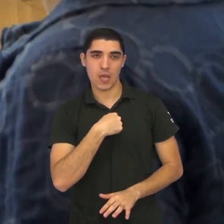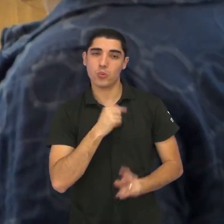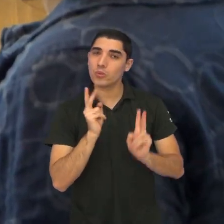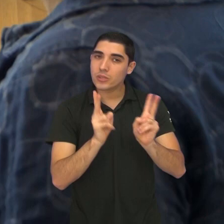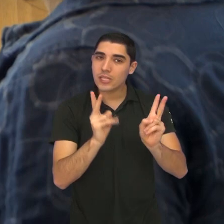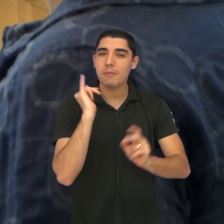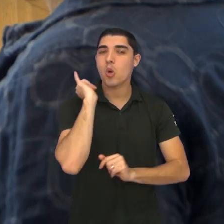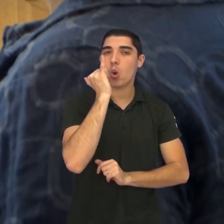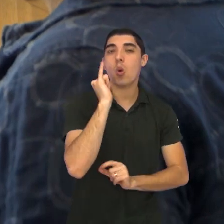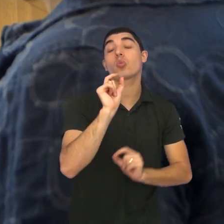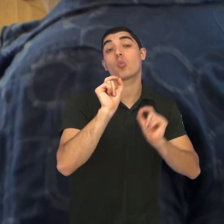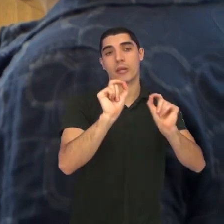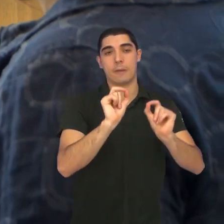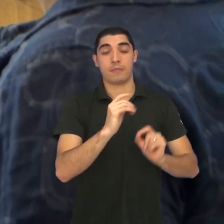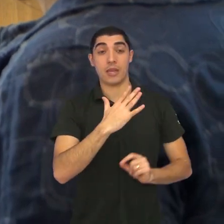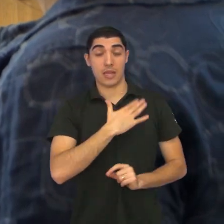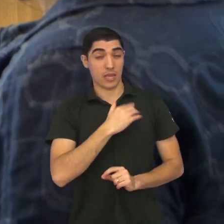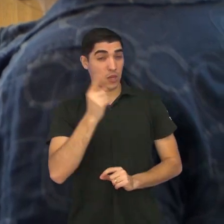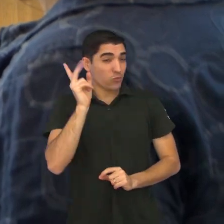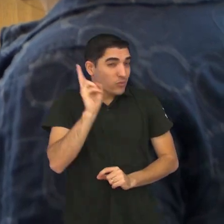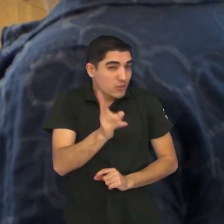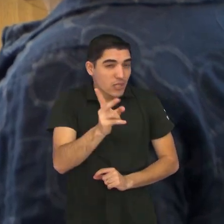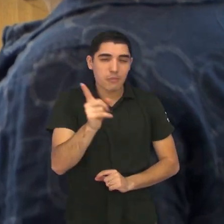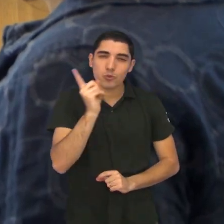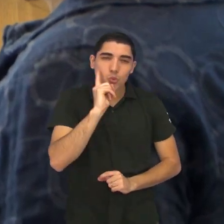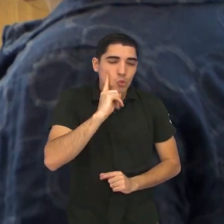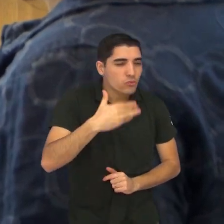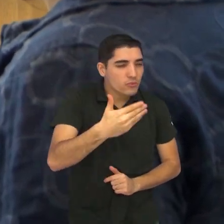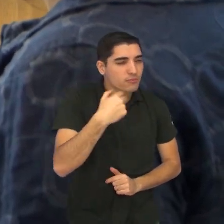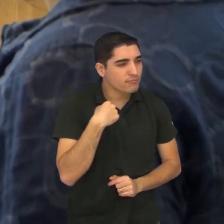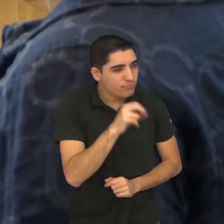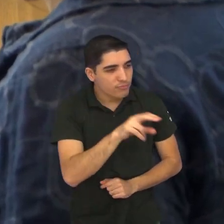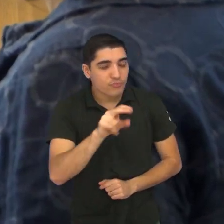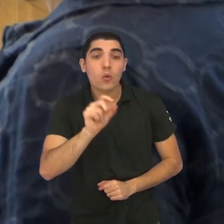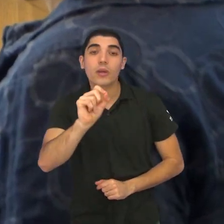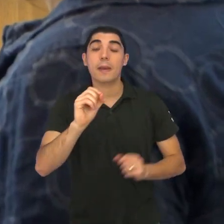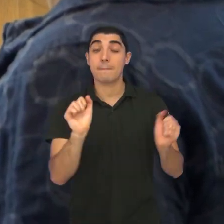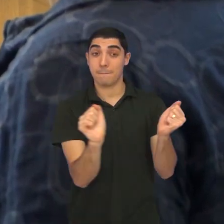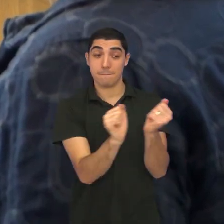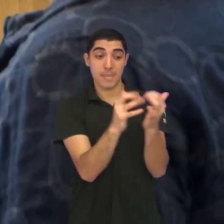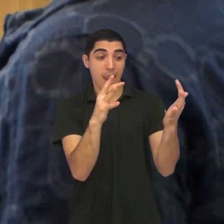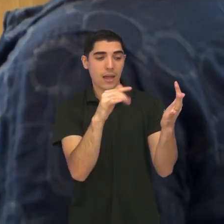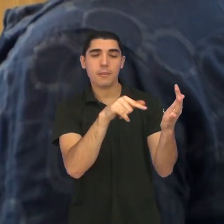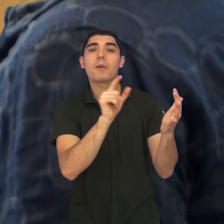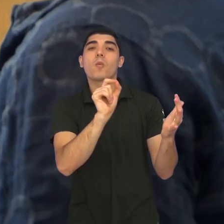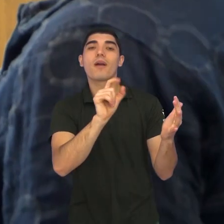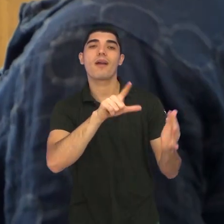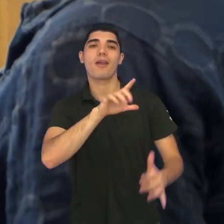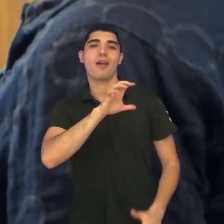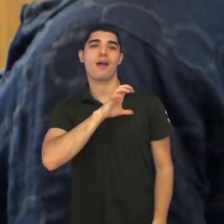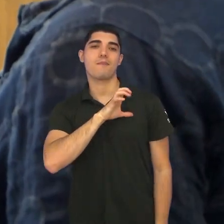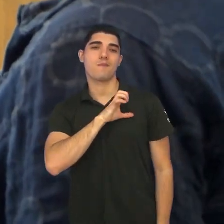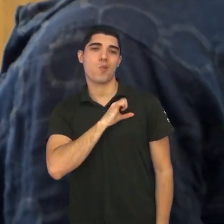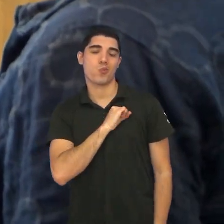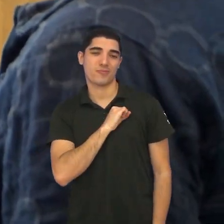eu presencio muitas e muitas vezes o milagre, que é o milagre do